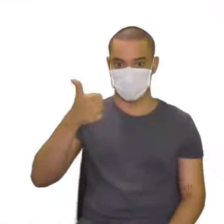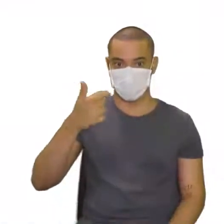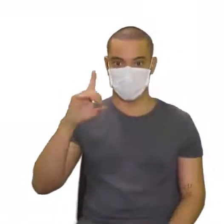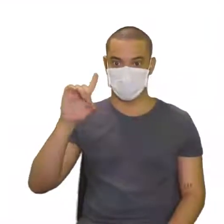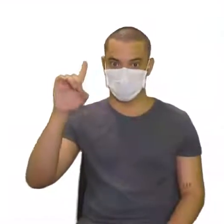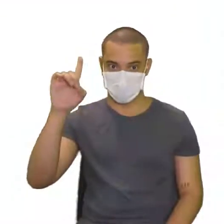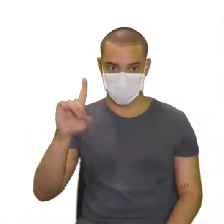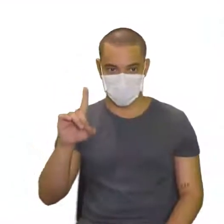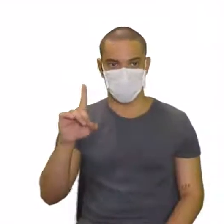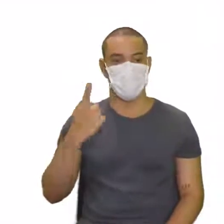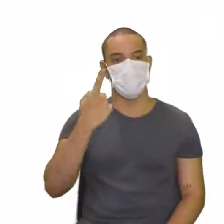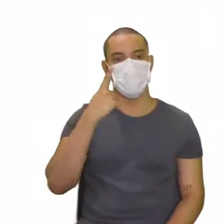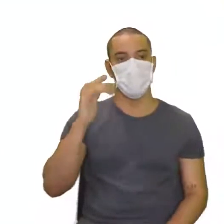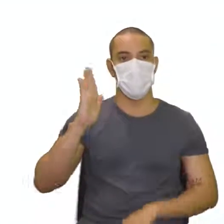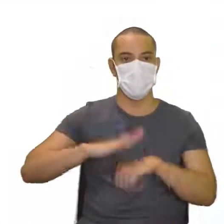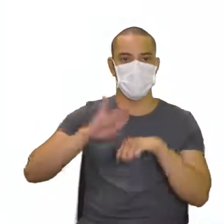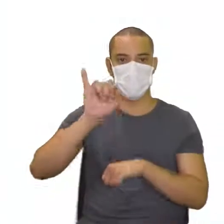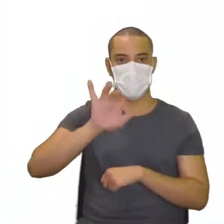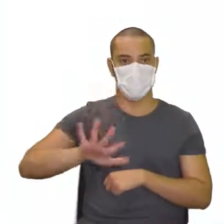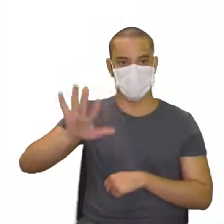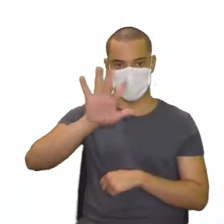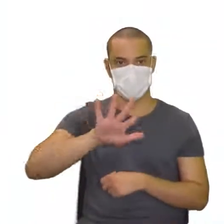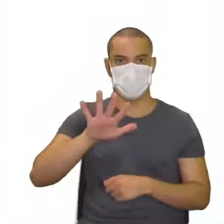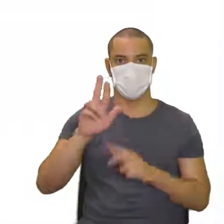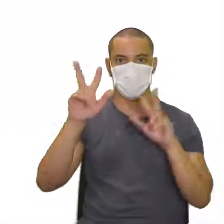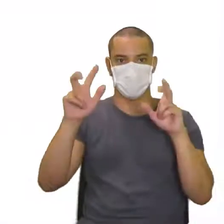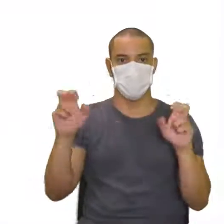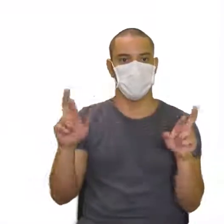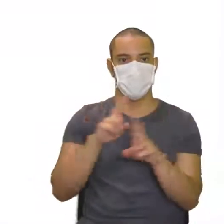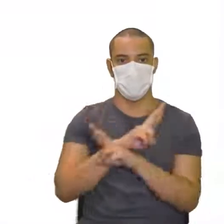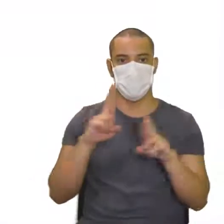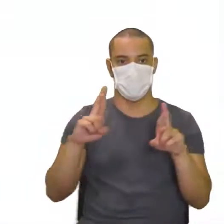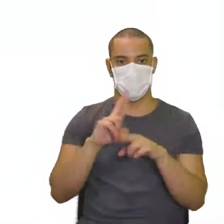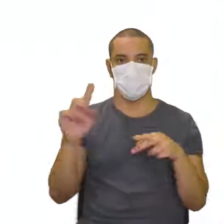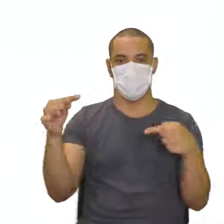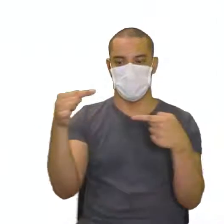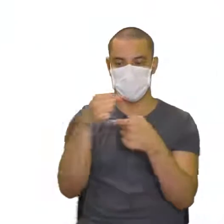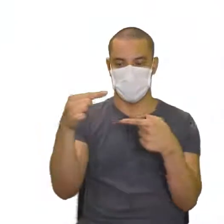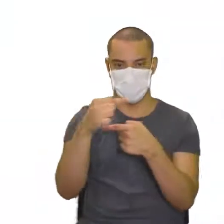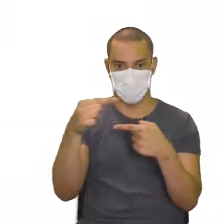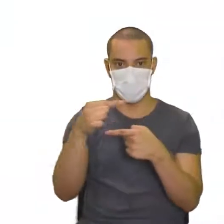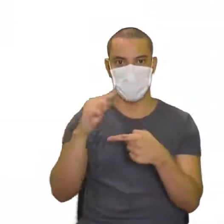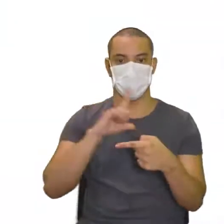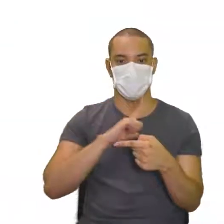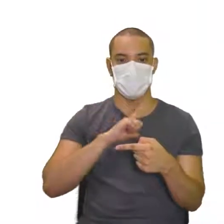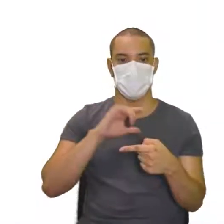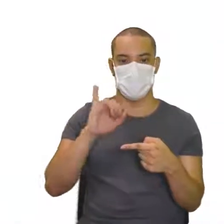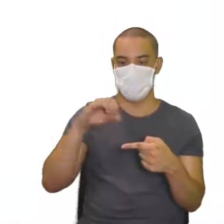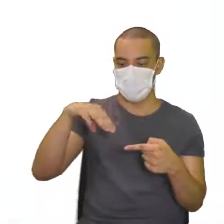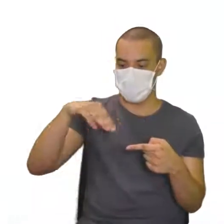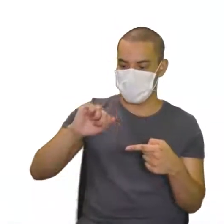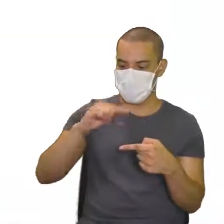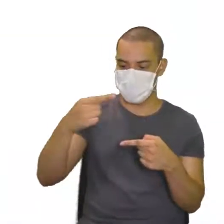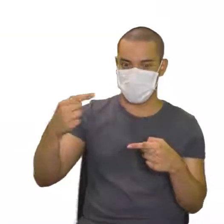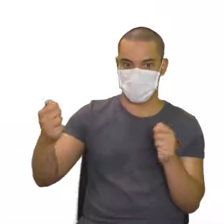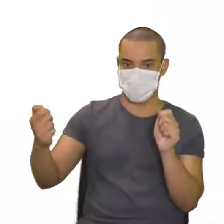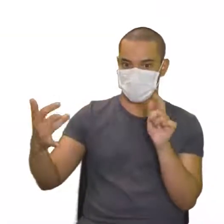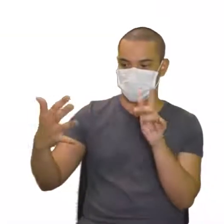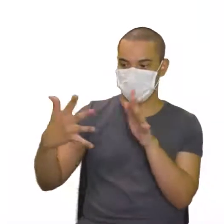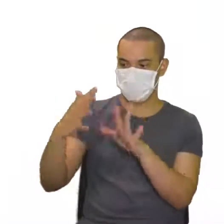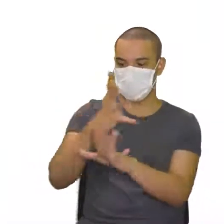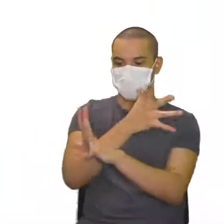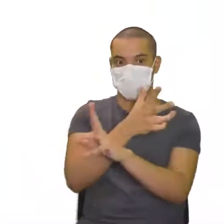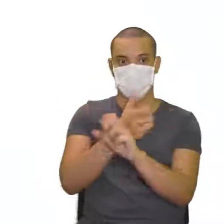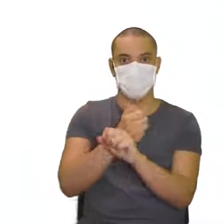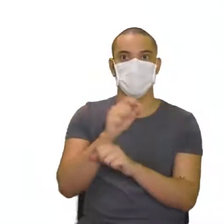mais imagens aqui, olha só. Em relação ao polo, se a gente aproximar um ímã de uma bobina, verifica-se que o